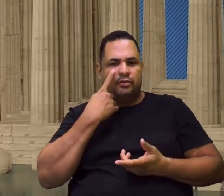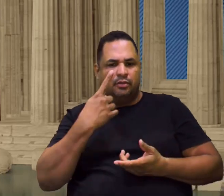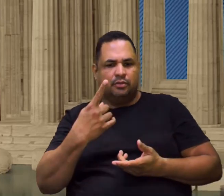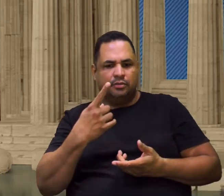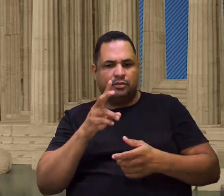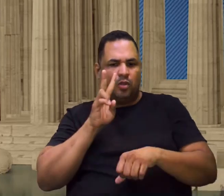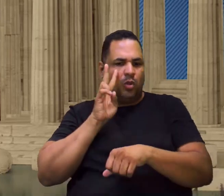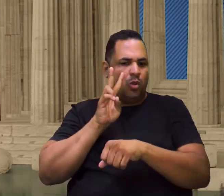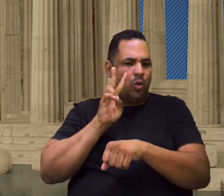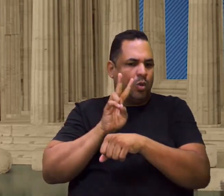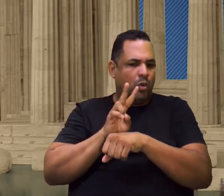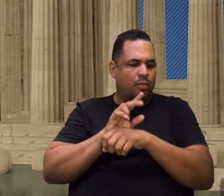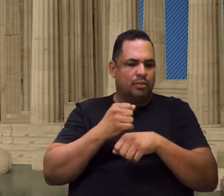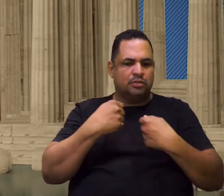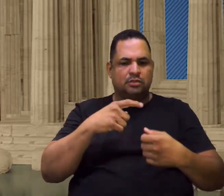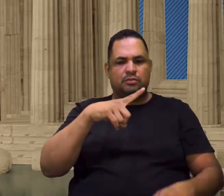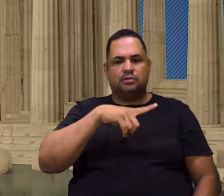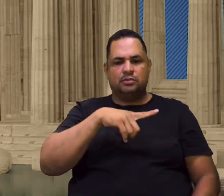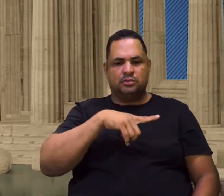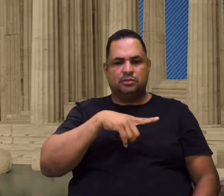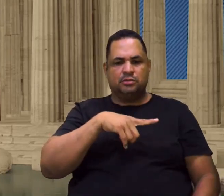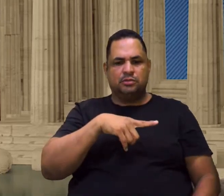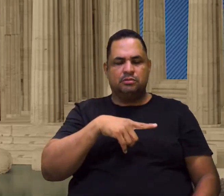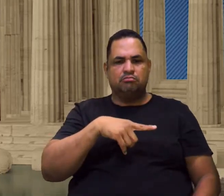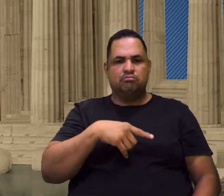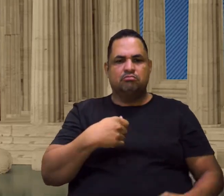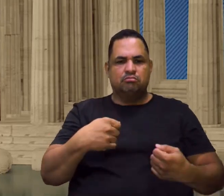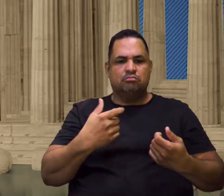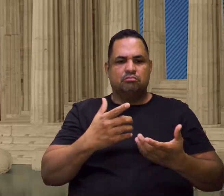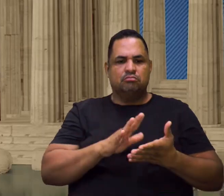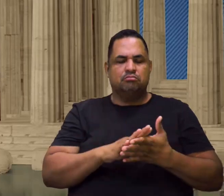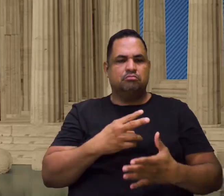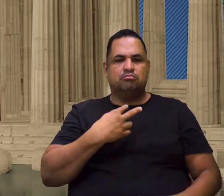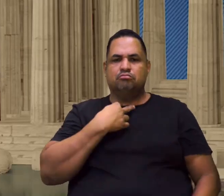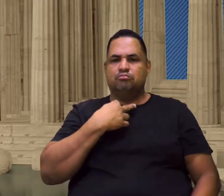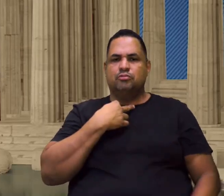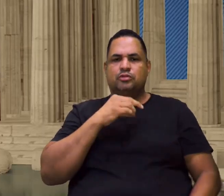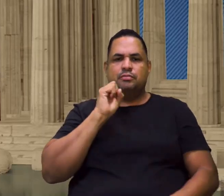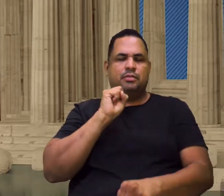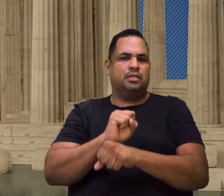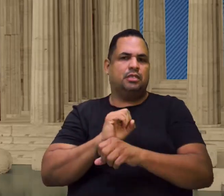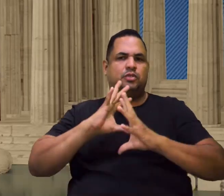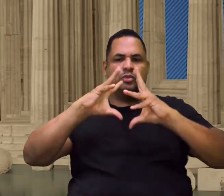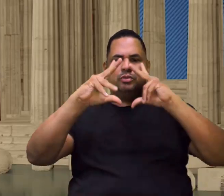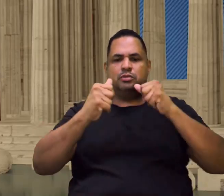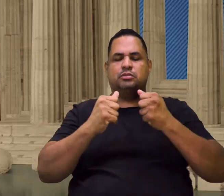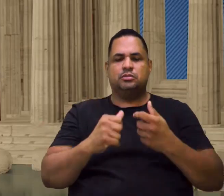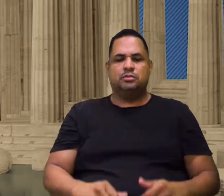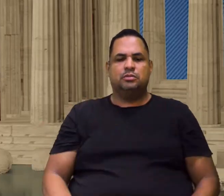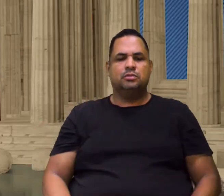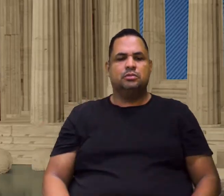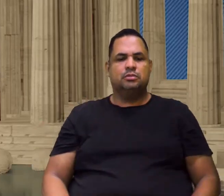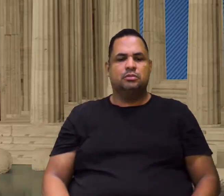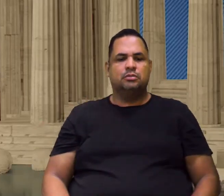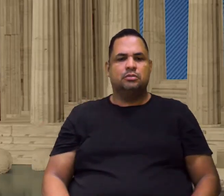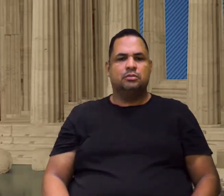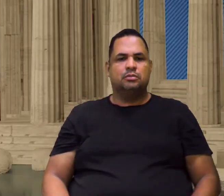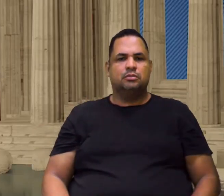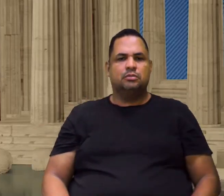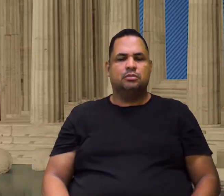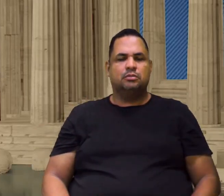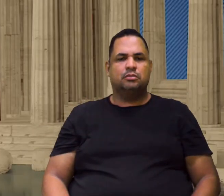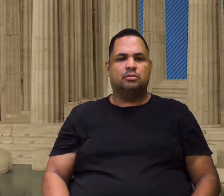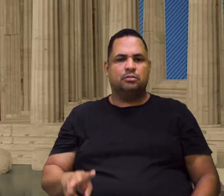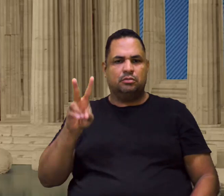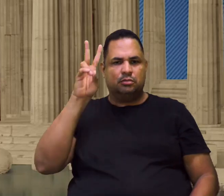de cuidado que temos que ter, não é para você parar totalmente, não. É nessa perspectiva. Lembra